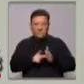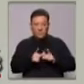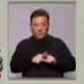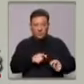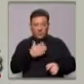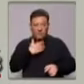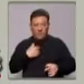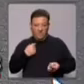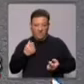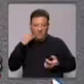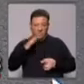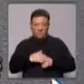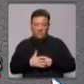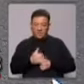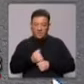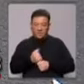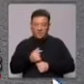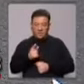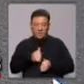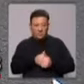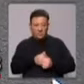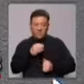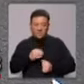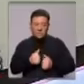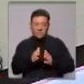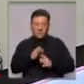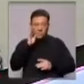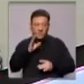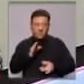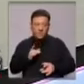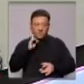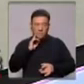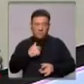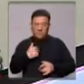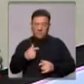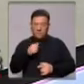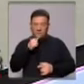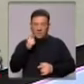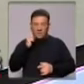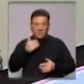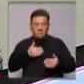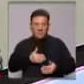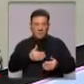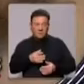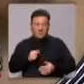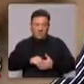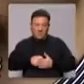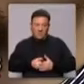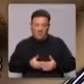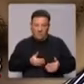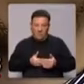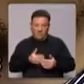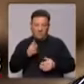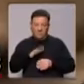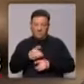dá-nos bastante gozo, porque o ritmo de trabalho em consultoria é sempre tudo para ontem. Portanto, nós temos geralmente prazos apertados, portanto, temos de fazer